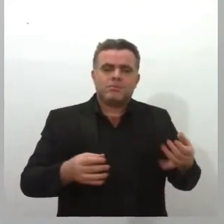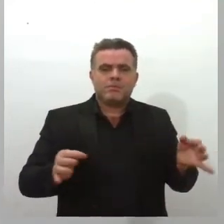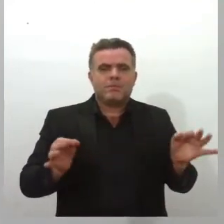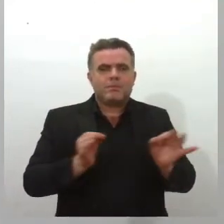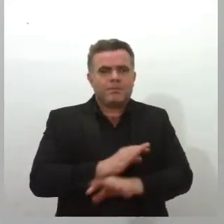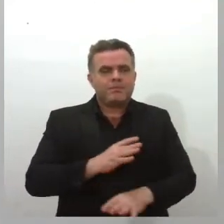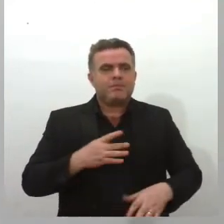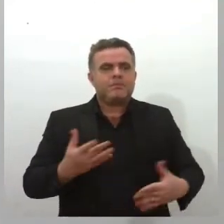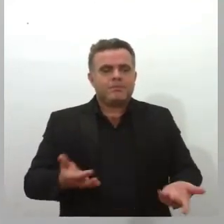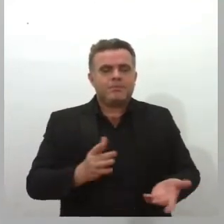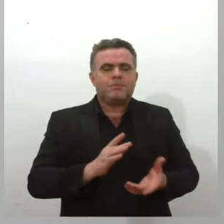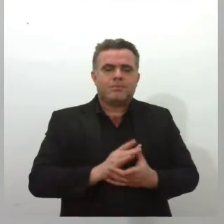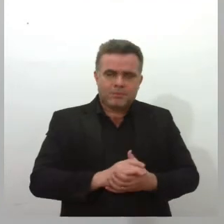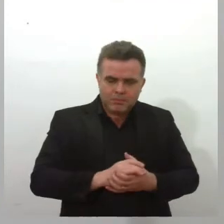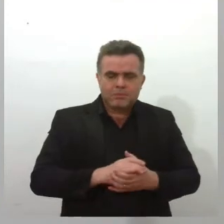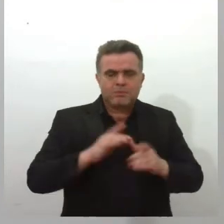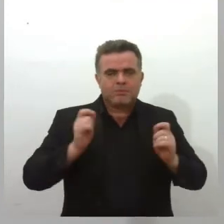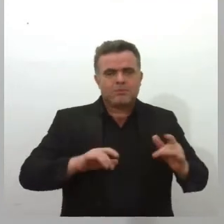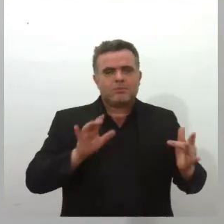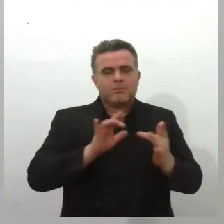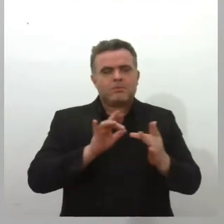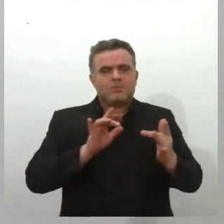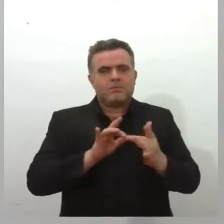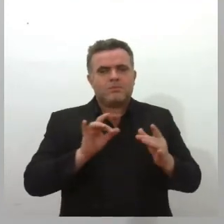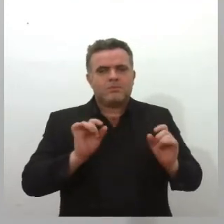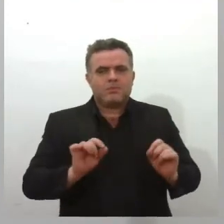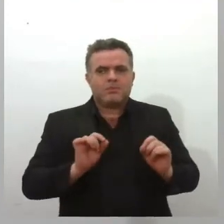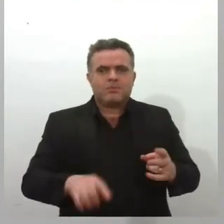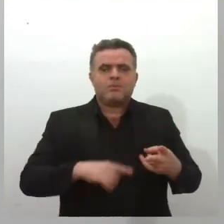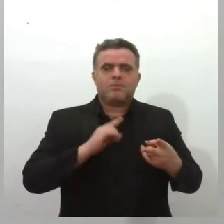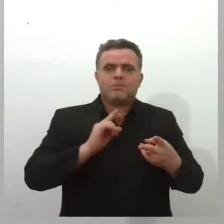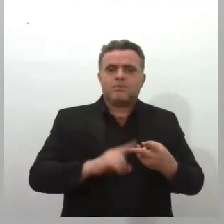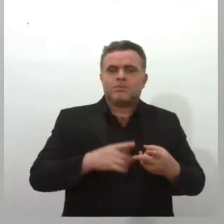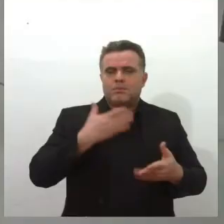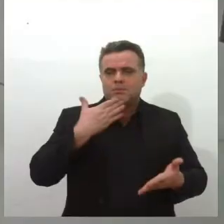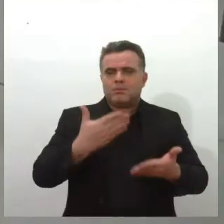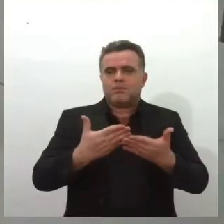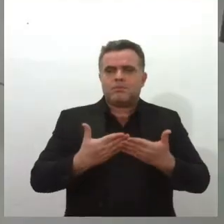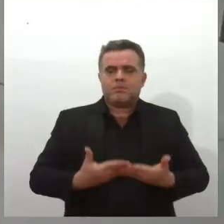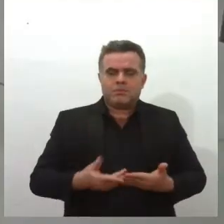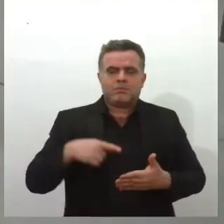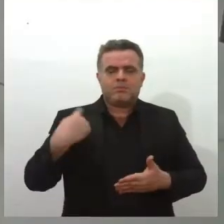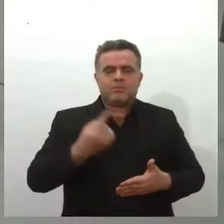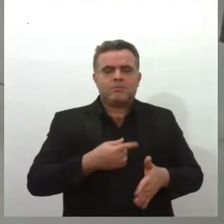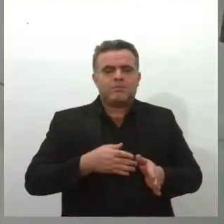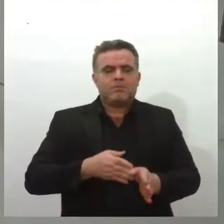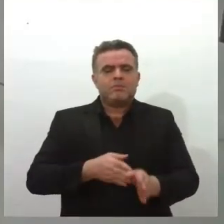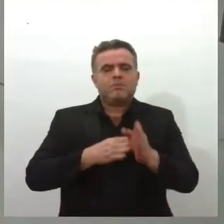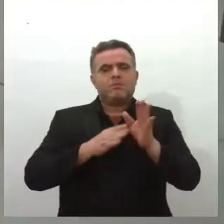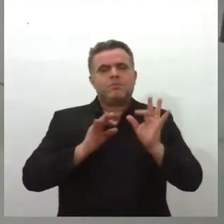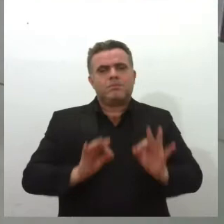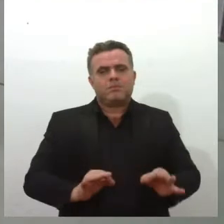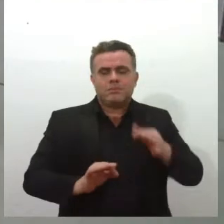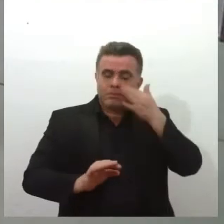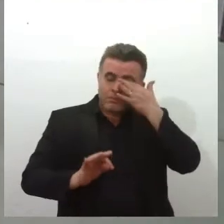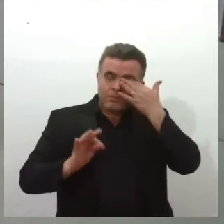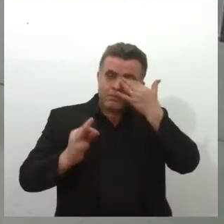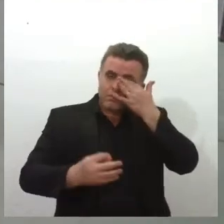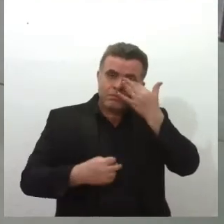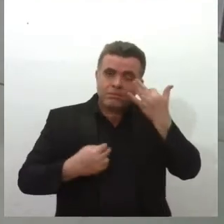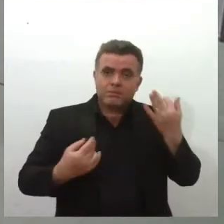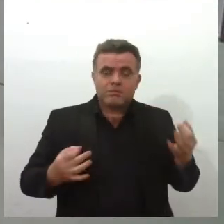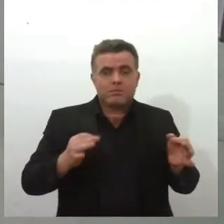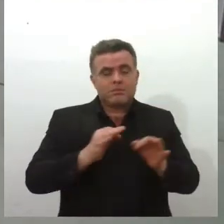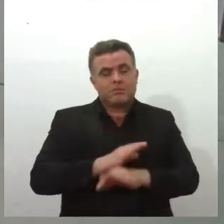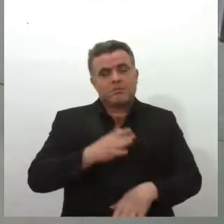como podem manter contato com a comissão, fazendo seus requerimentos, e a gente dá sequência às denúncias que chegam. Muito bem, a gente